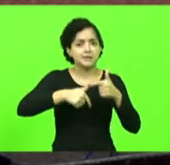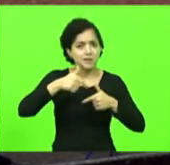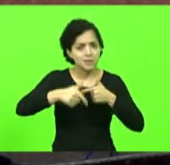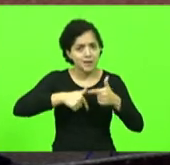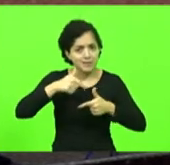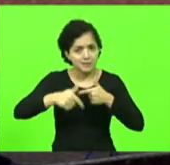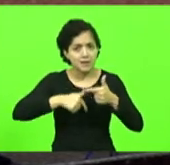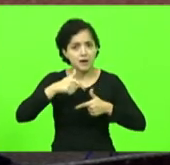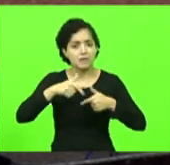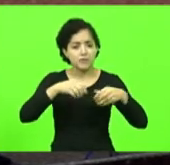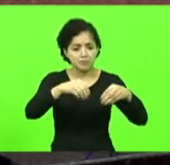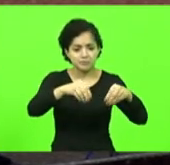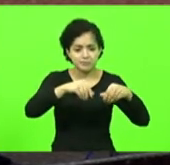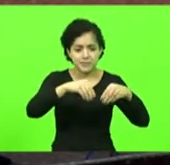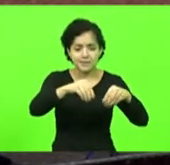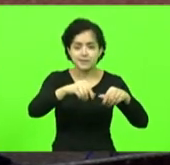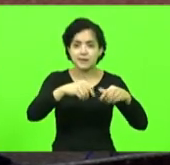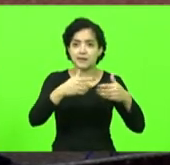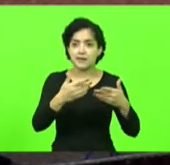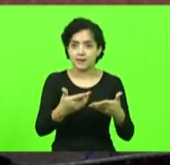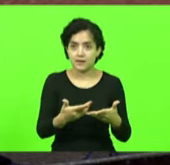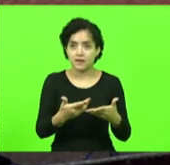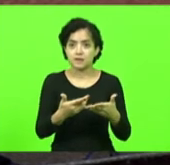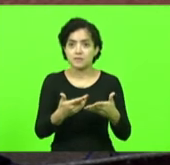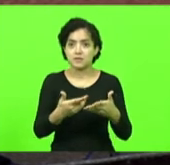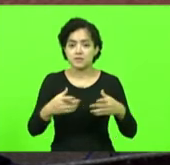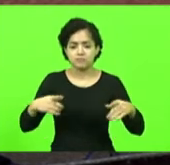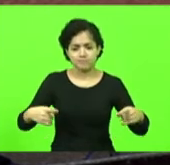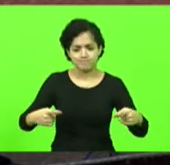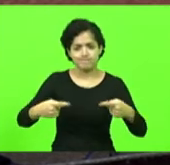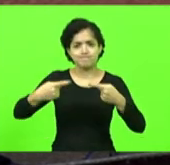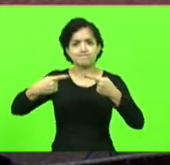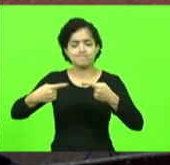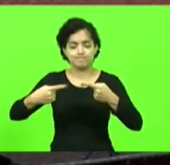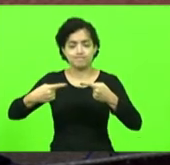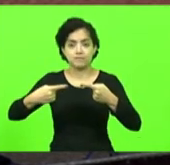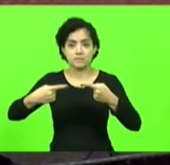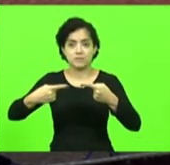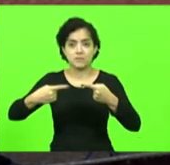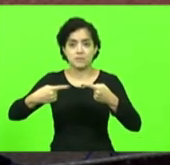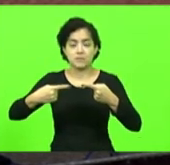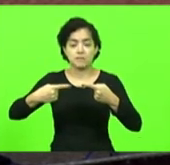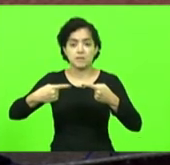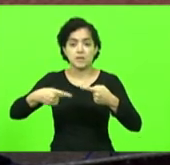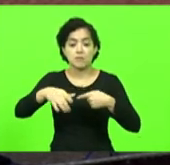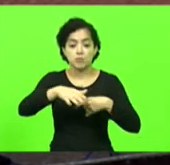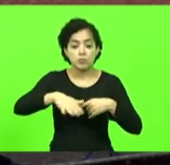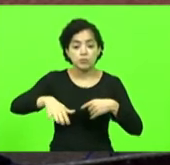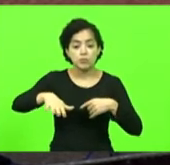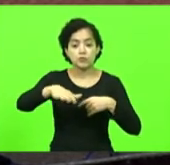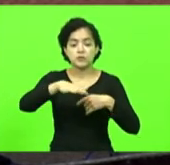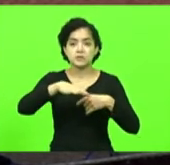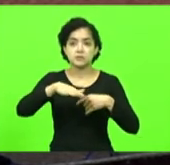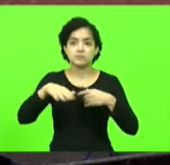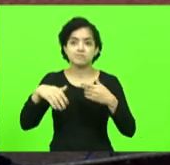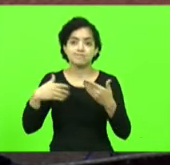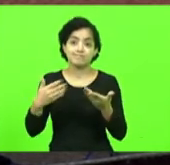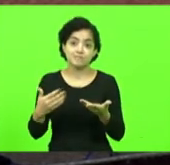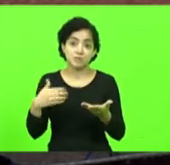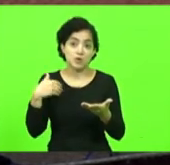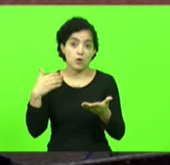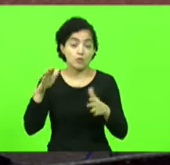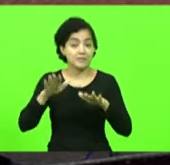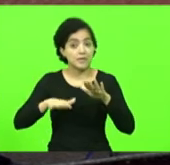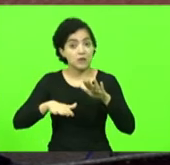para as propriedades também, se rebelassem e lutassem por esse espaço, talvez hoje Santa